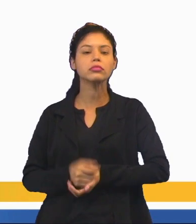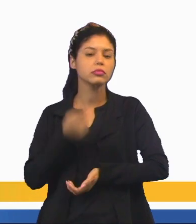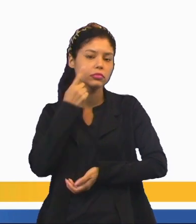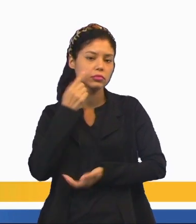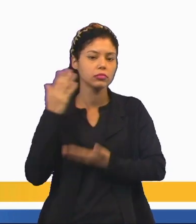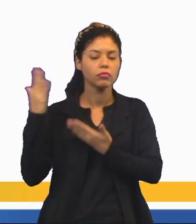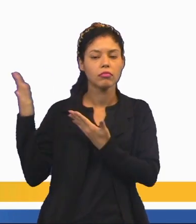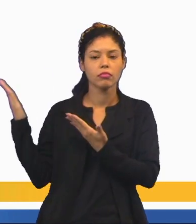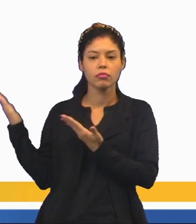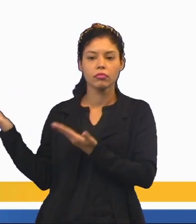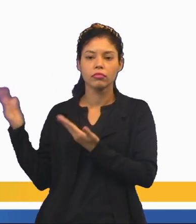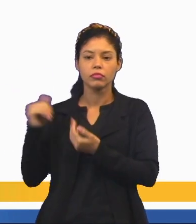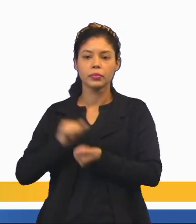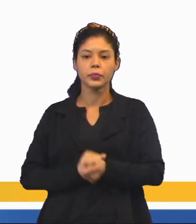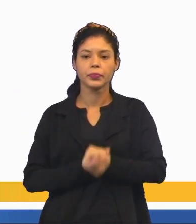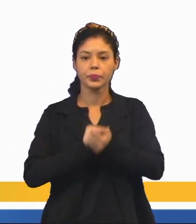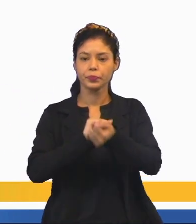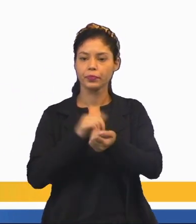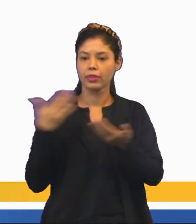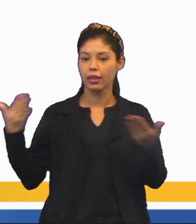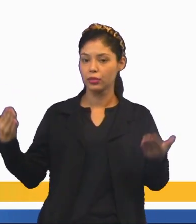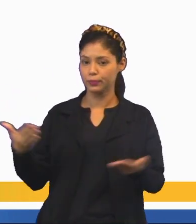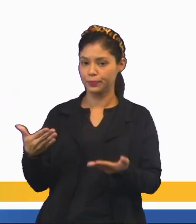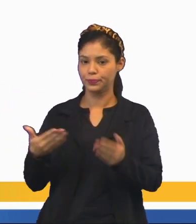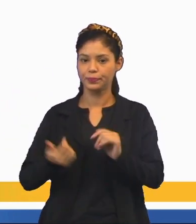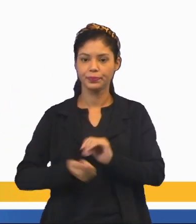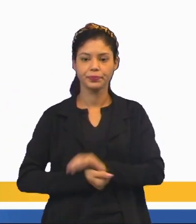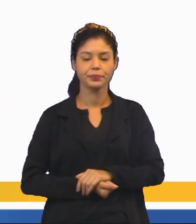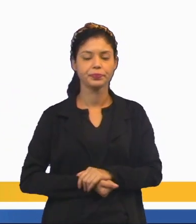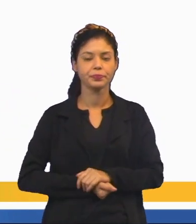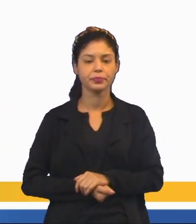Vamos observar, vem aqui comigo agora.